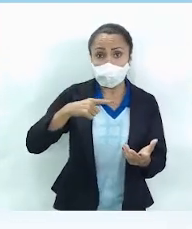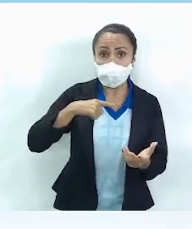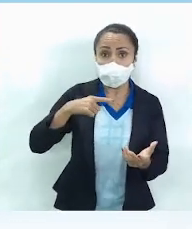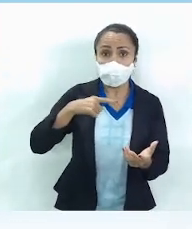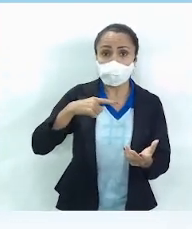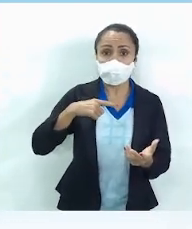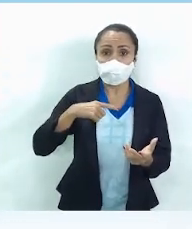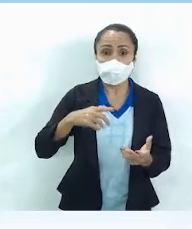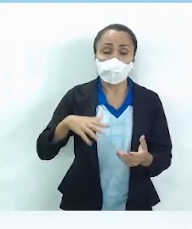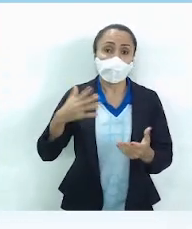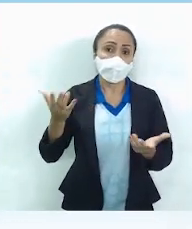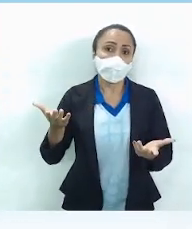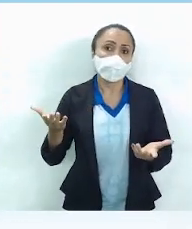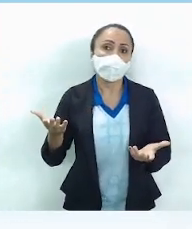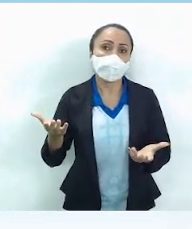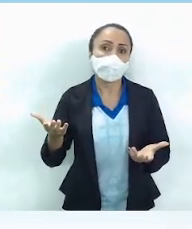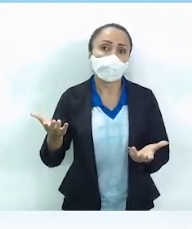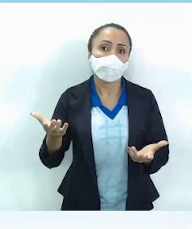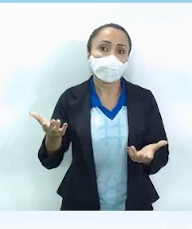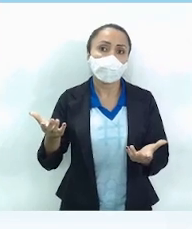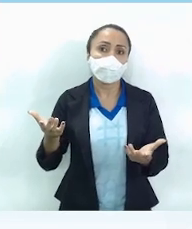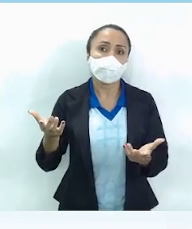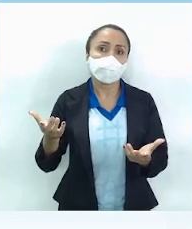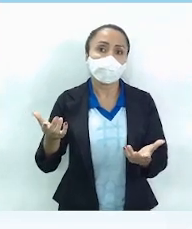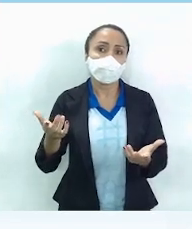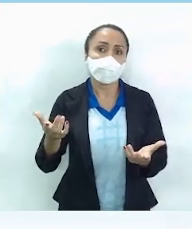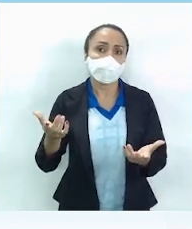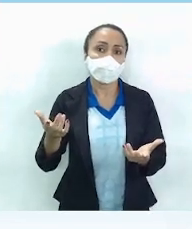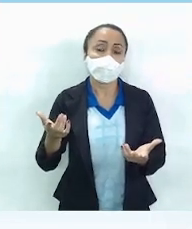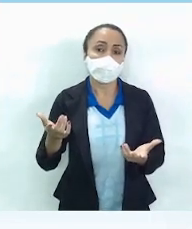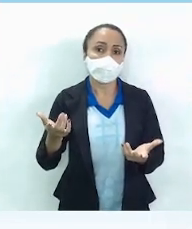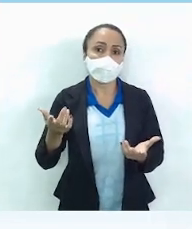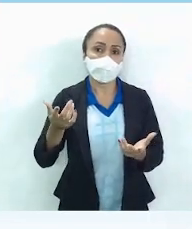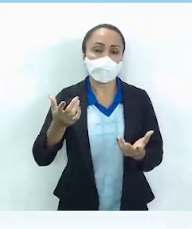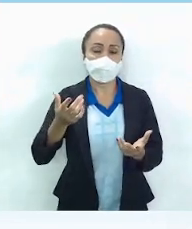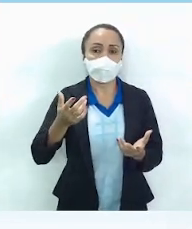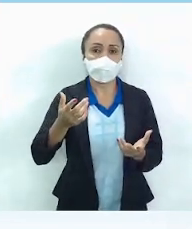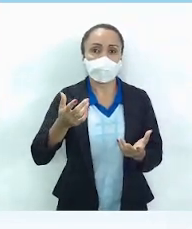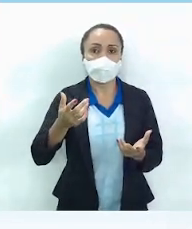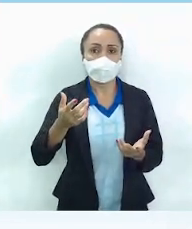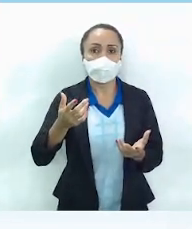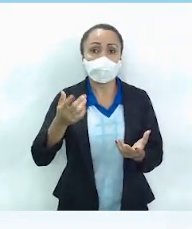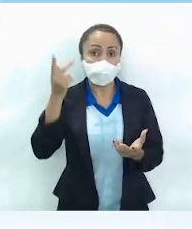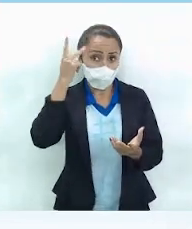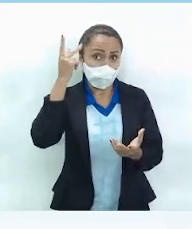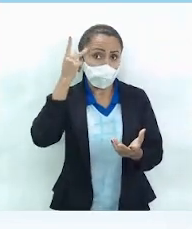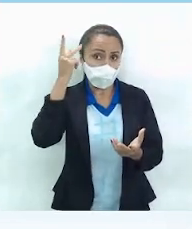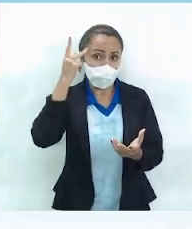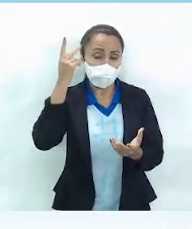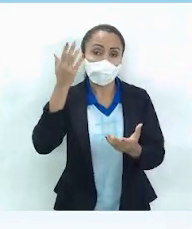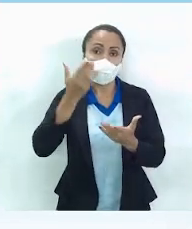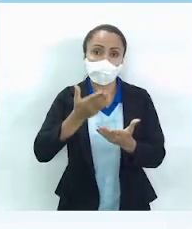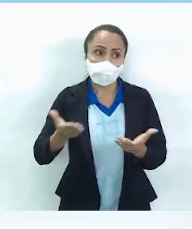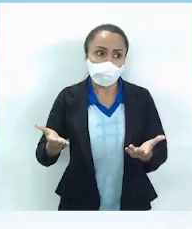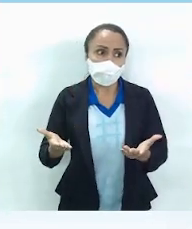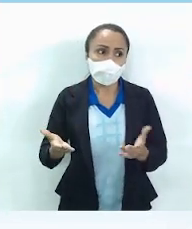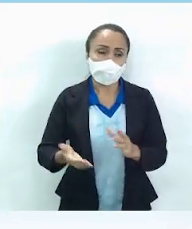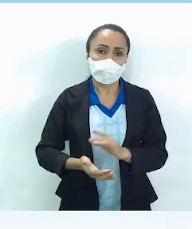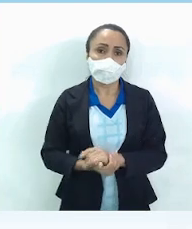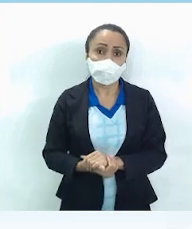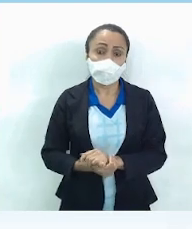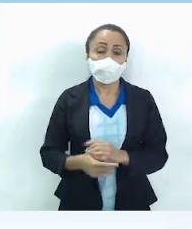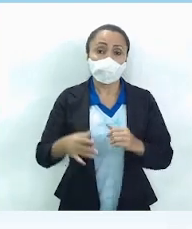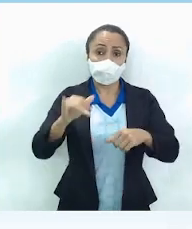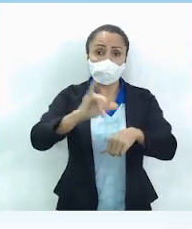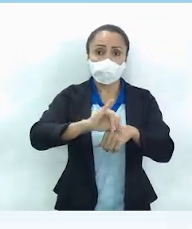Tecnopolo de Ribeirão Preto, de São José do Rio Preto, em São Paulo, né? Que